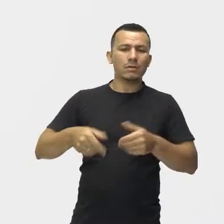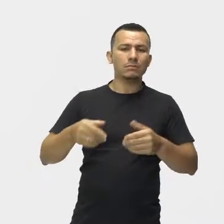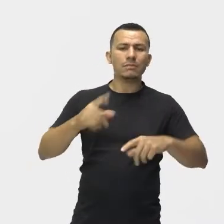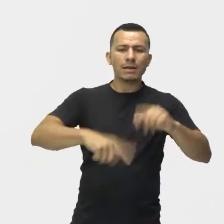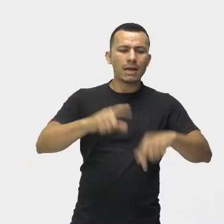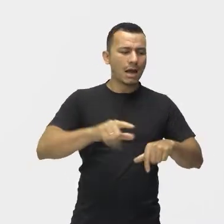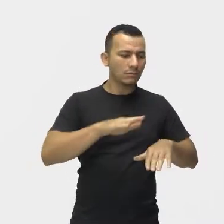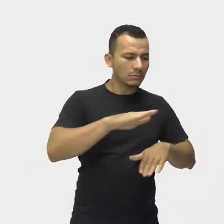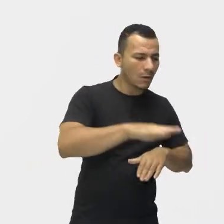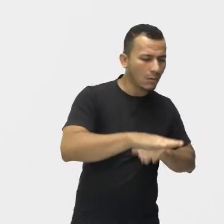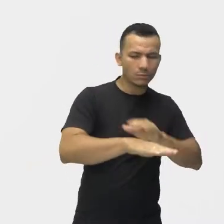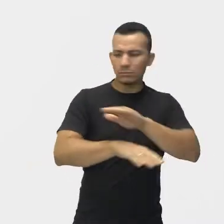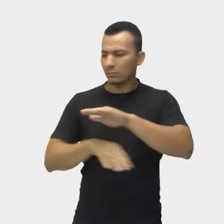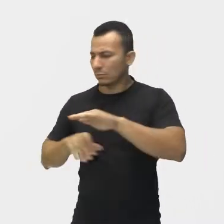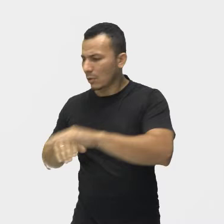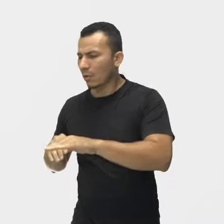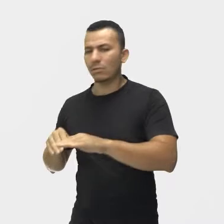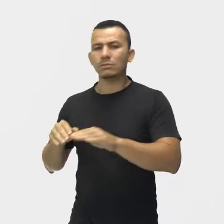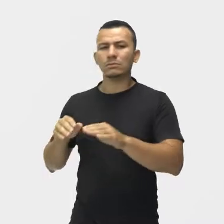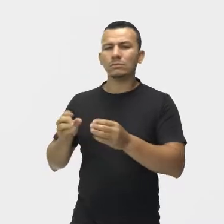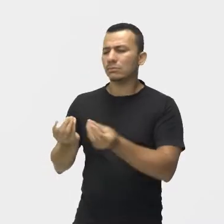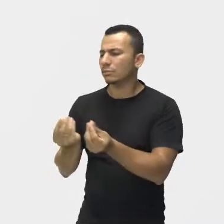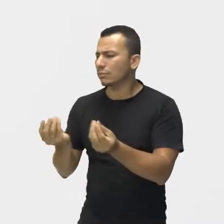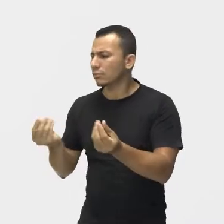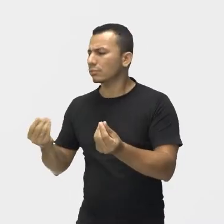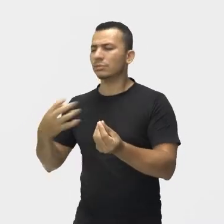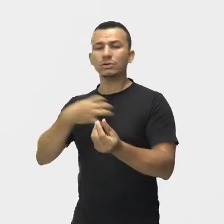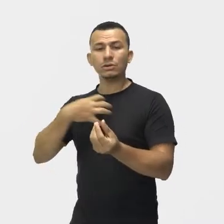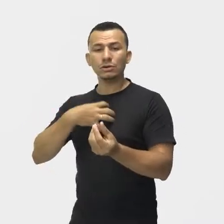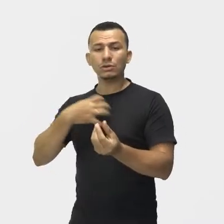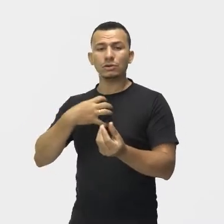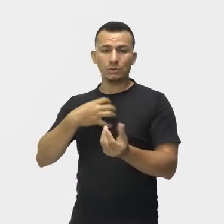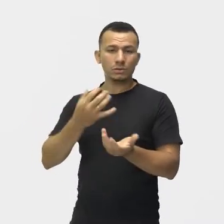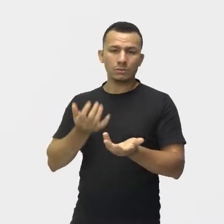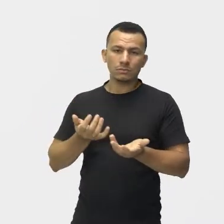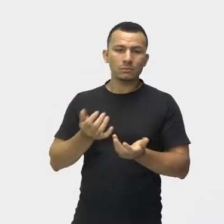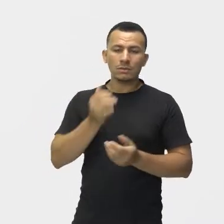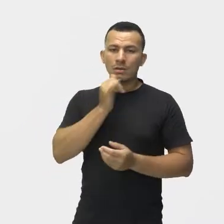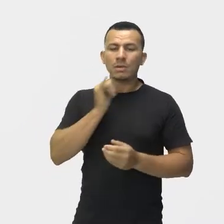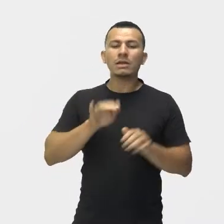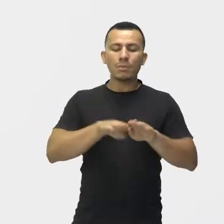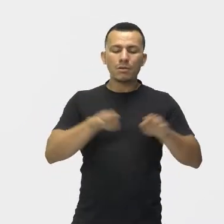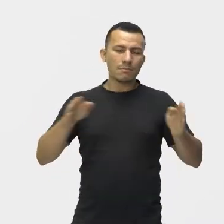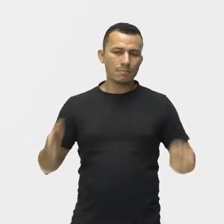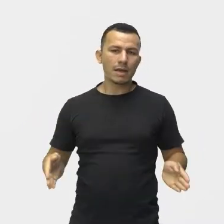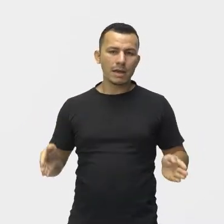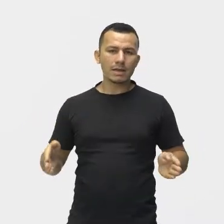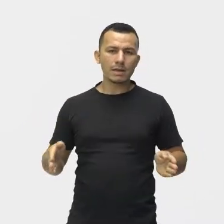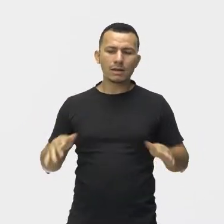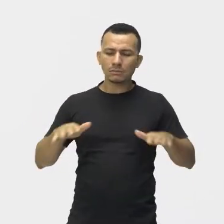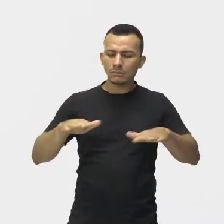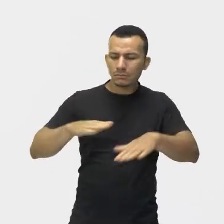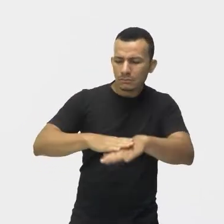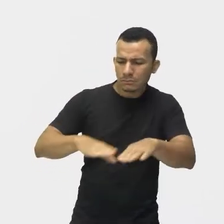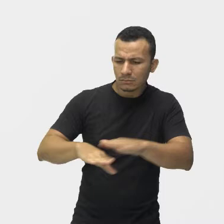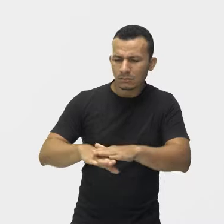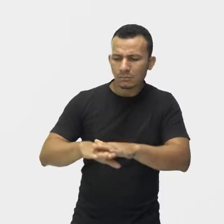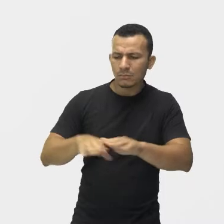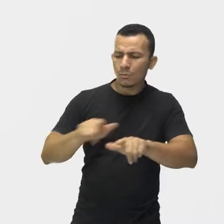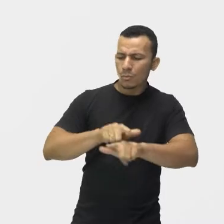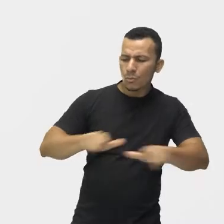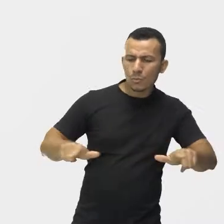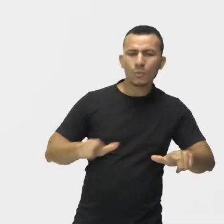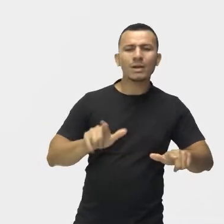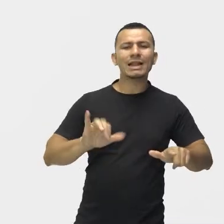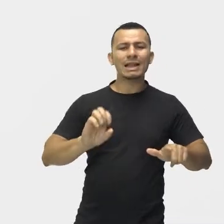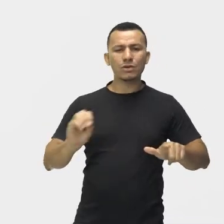os objetos, a sentir as texturas, por exemplo, né, que você vai tocar numa mesa, você vai ver que geralmente ela vai ser mais lisa, né,